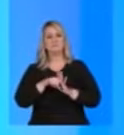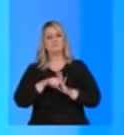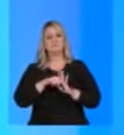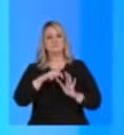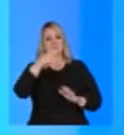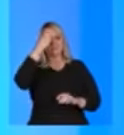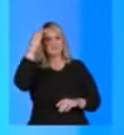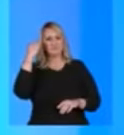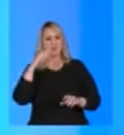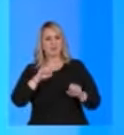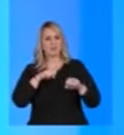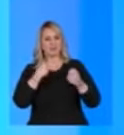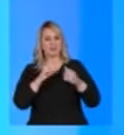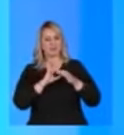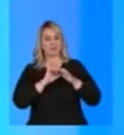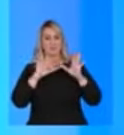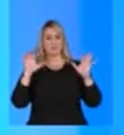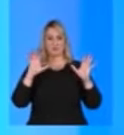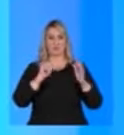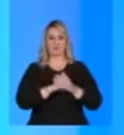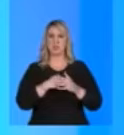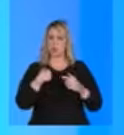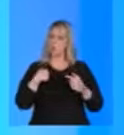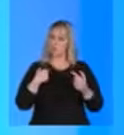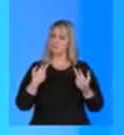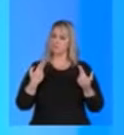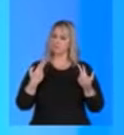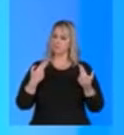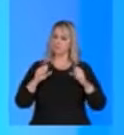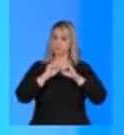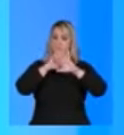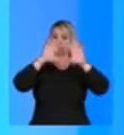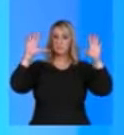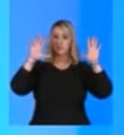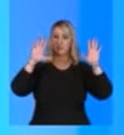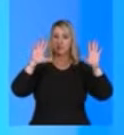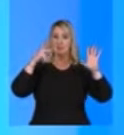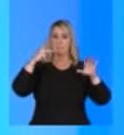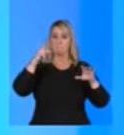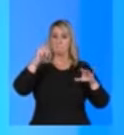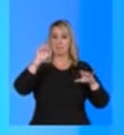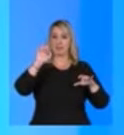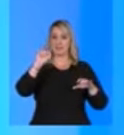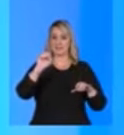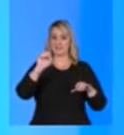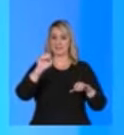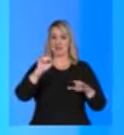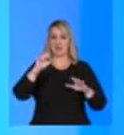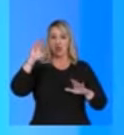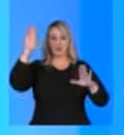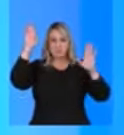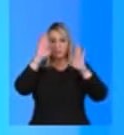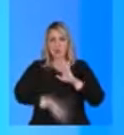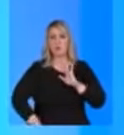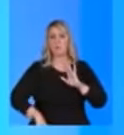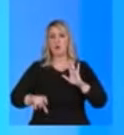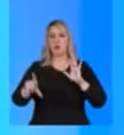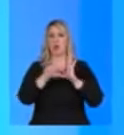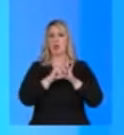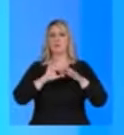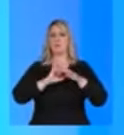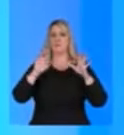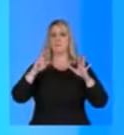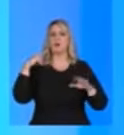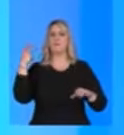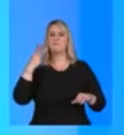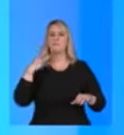tem defende a transparência e eu também o Eduardo paaz ele derrubou uma lei aprovada pelo